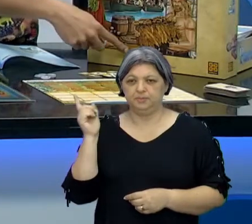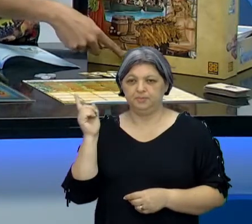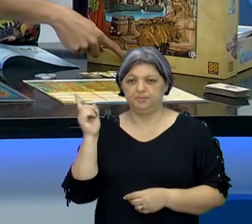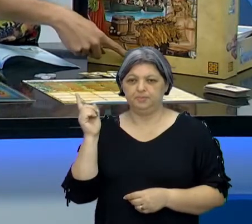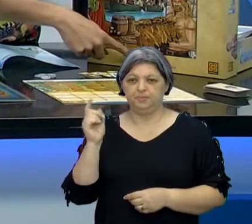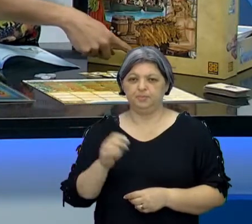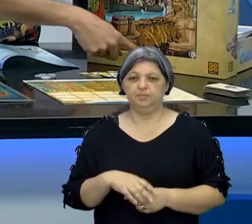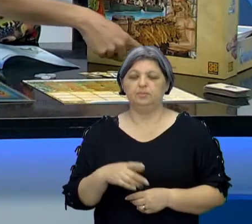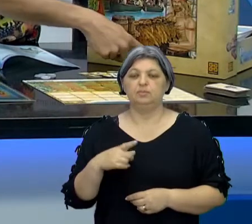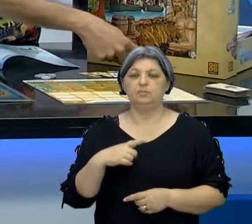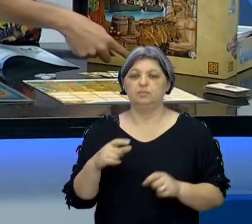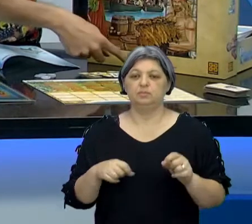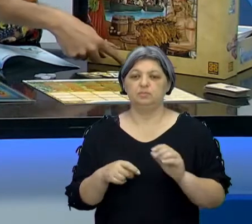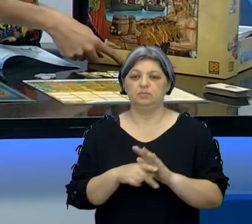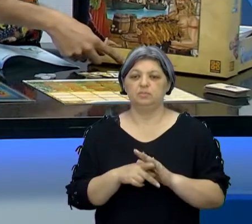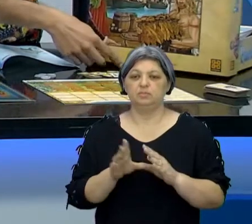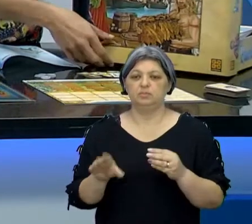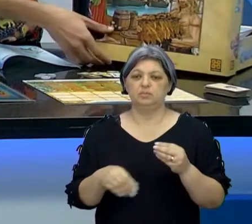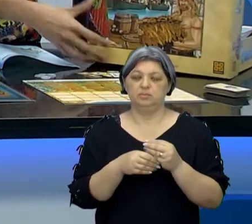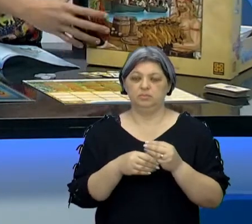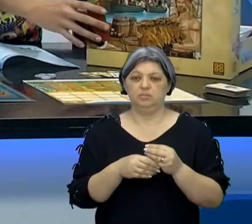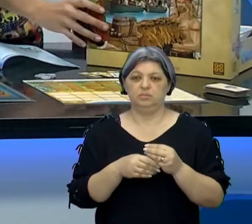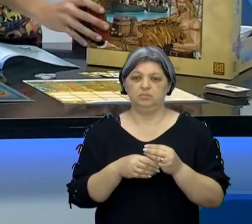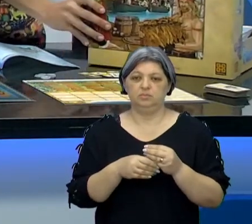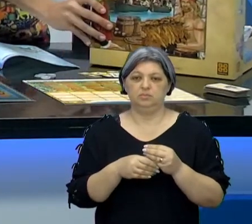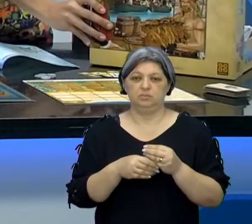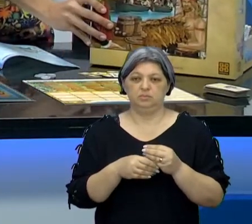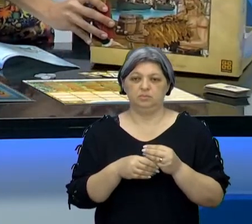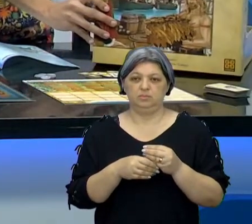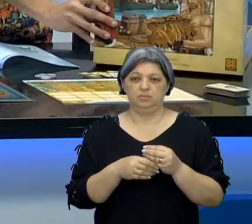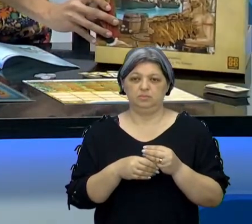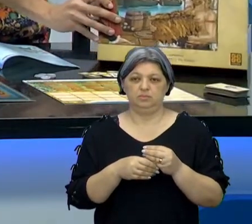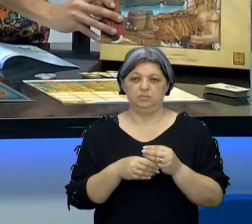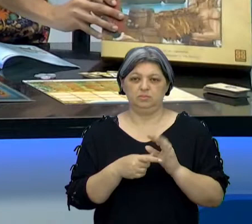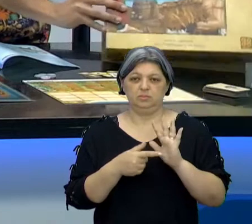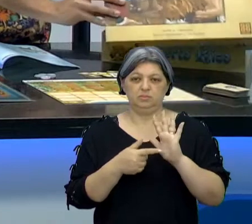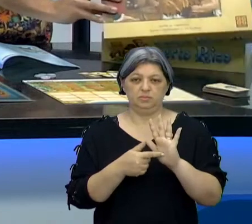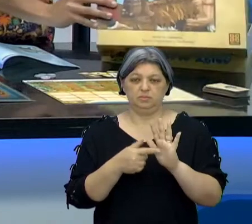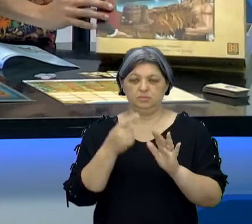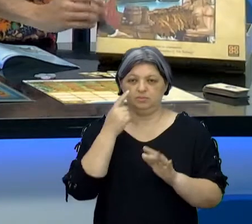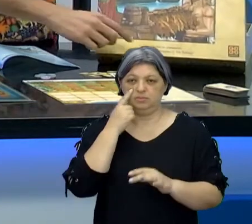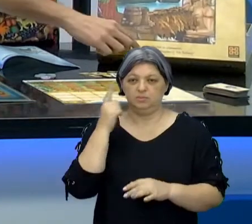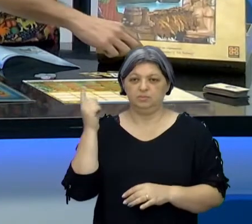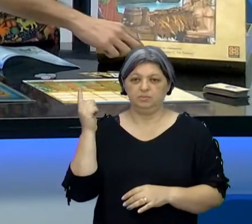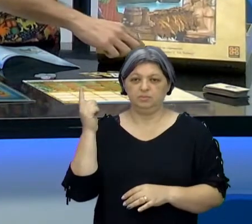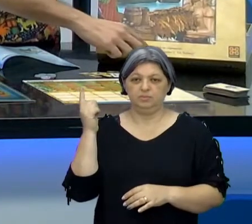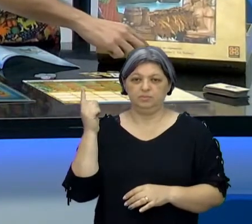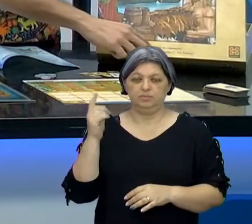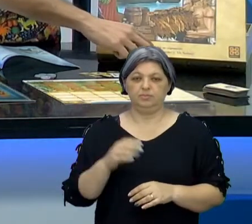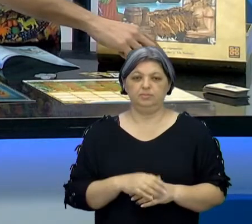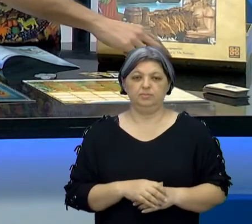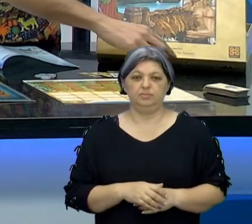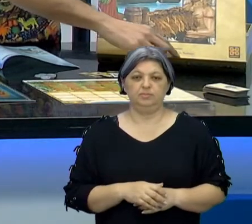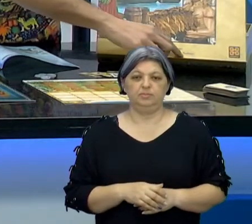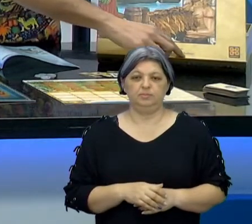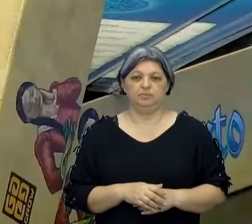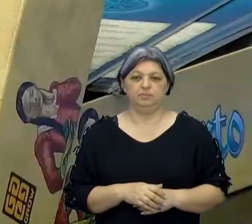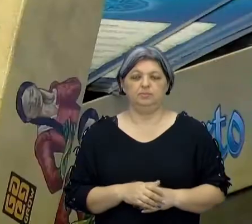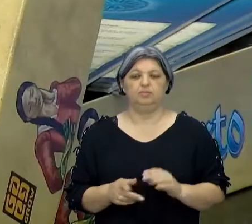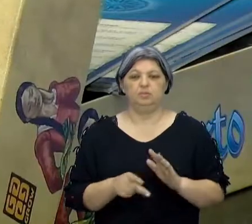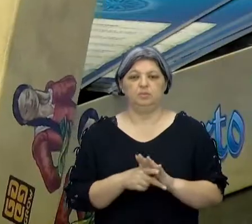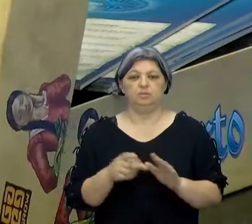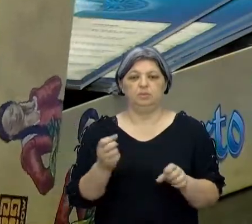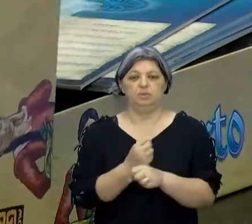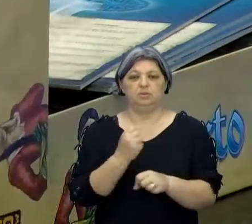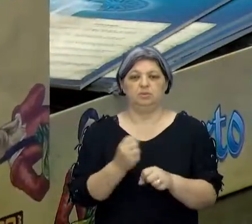ele vem inclui as expansões. Deixa eu pegar aqui para vocês verem. Inclui as expansões. Nova